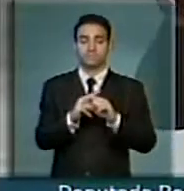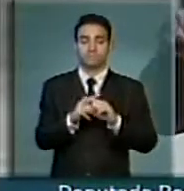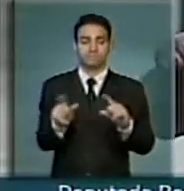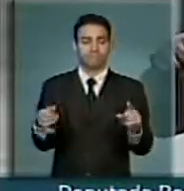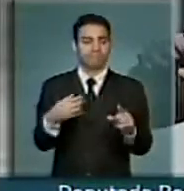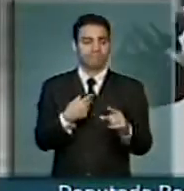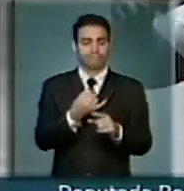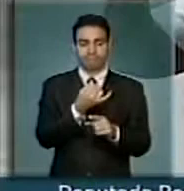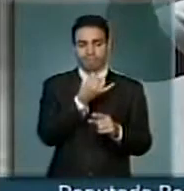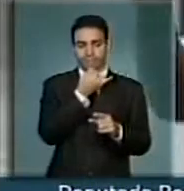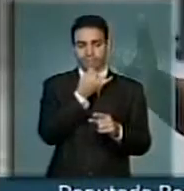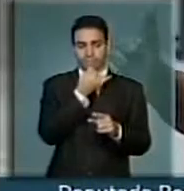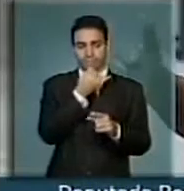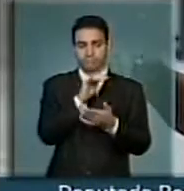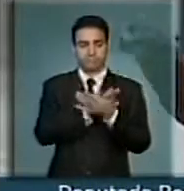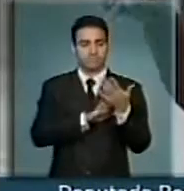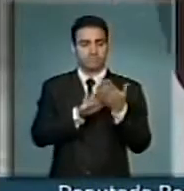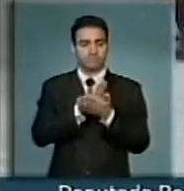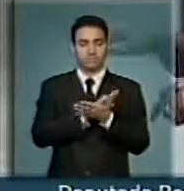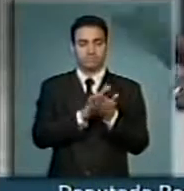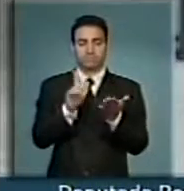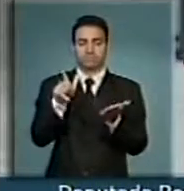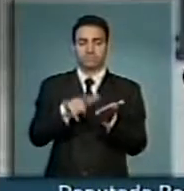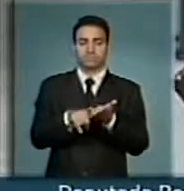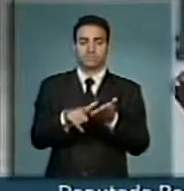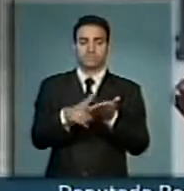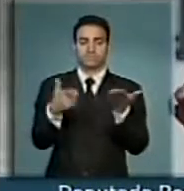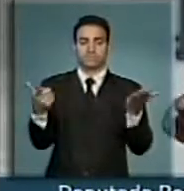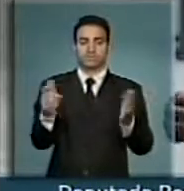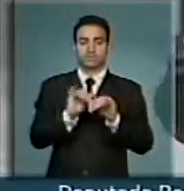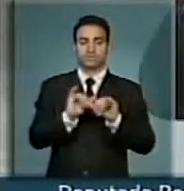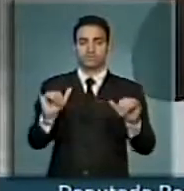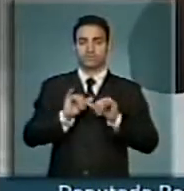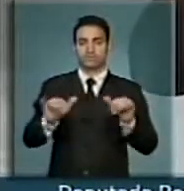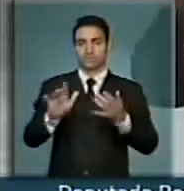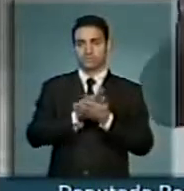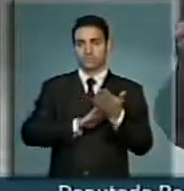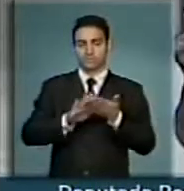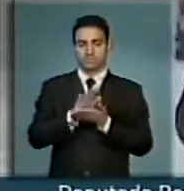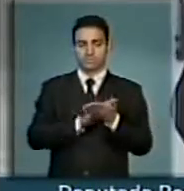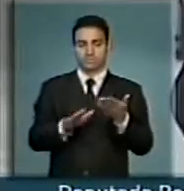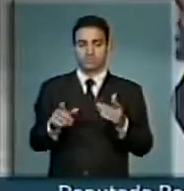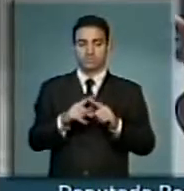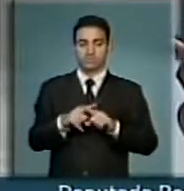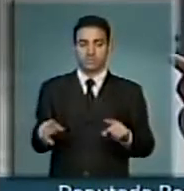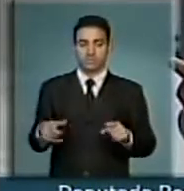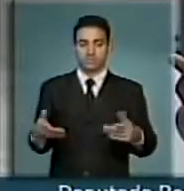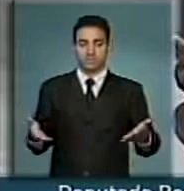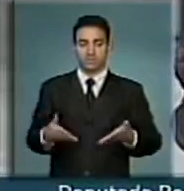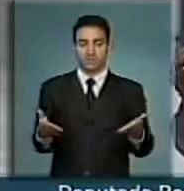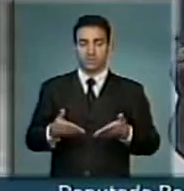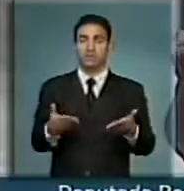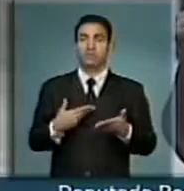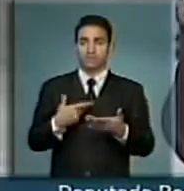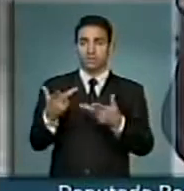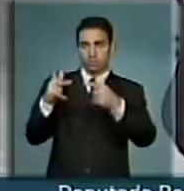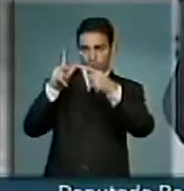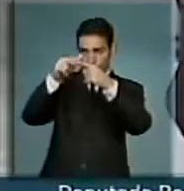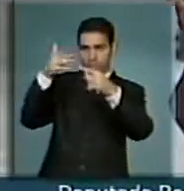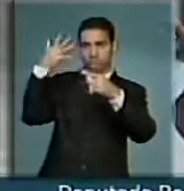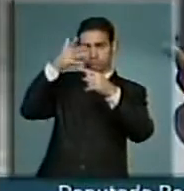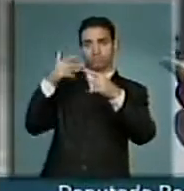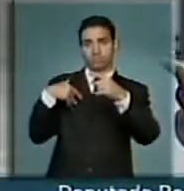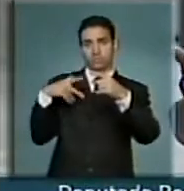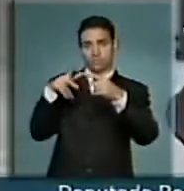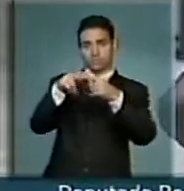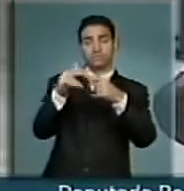infelizmente não foi colocada na comunicação. Mas eu estou, neste momento, aparteando para